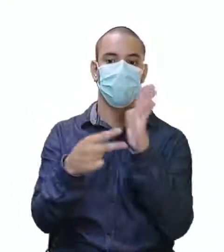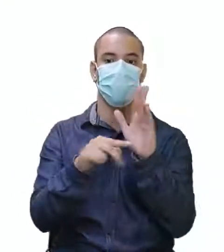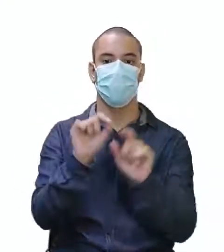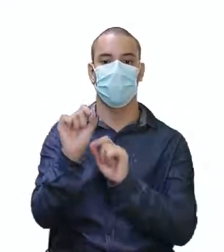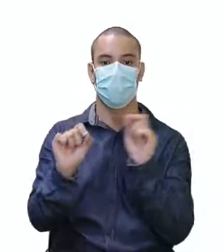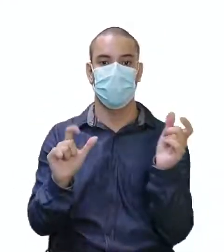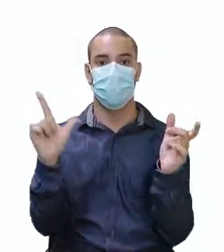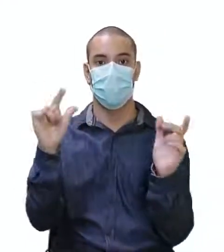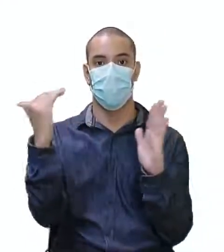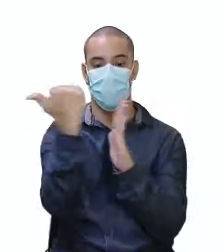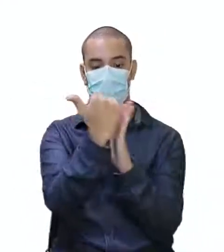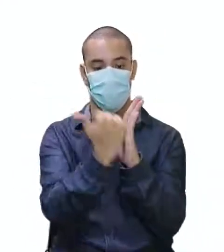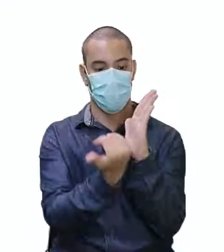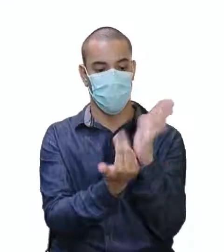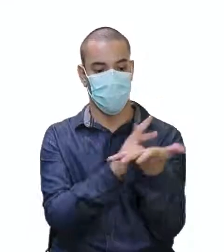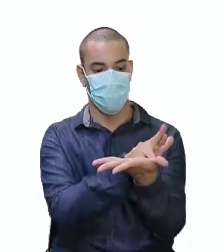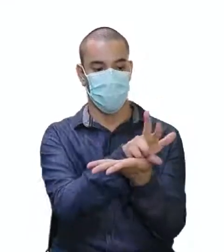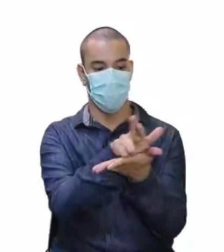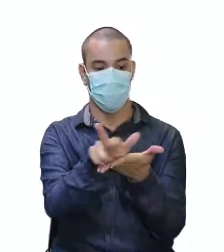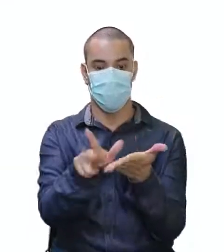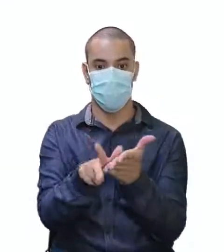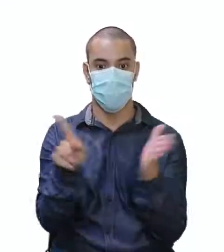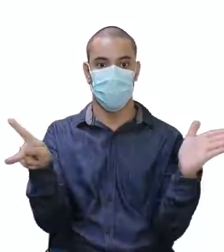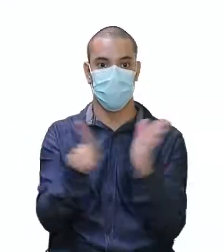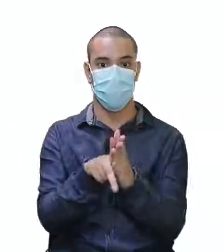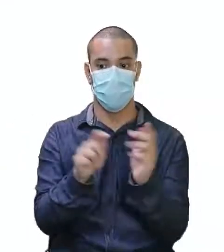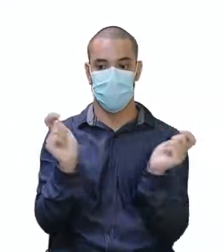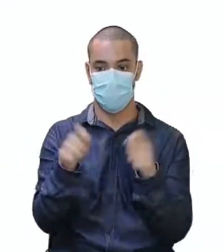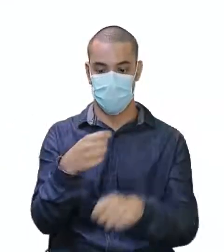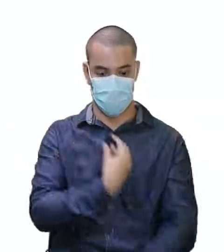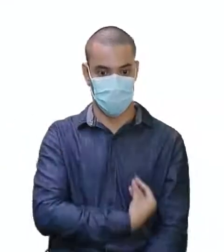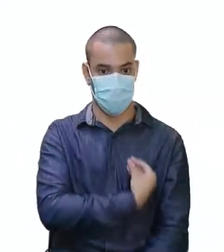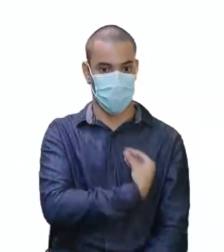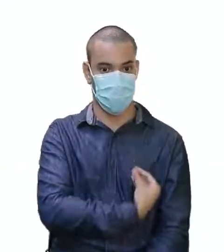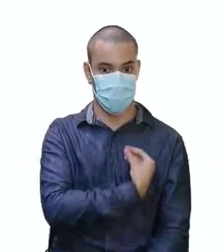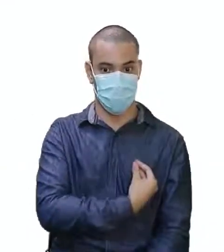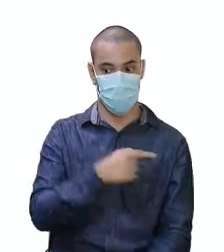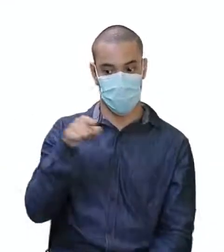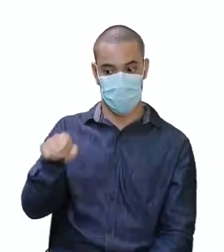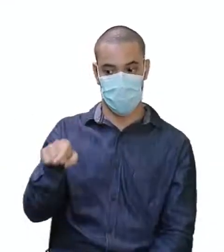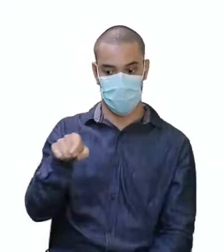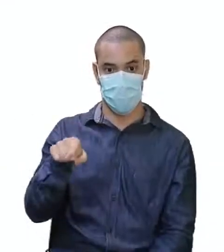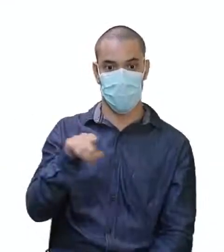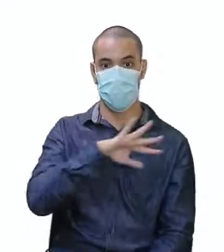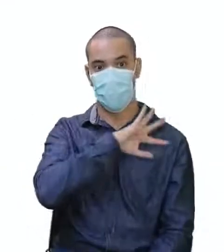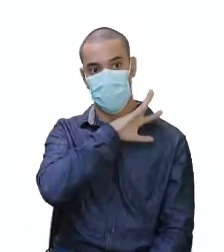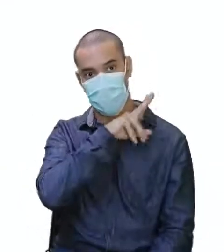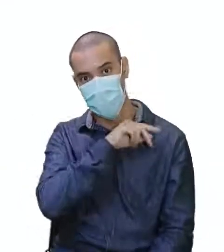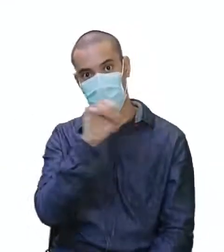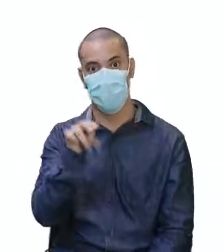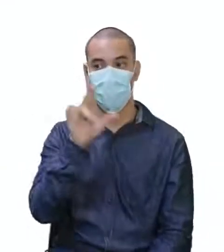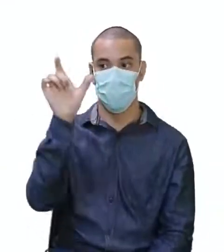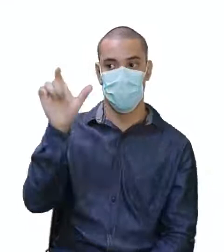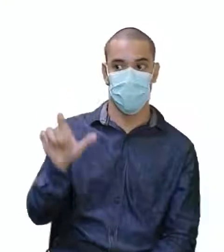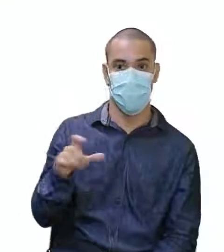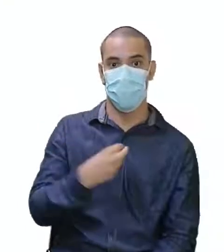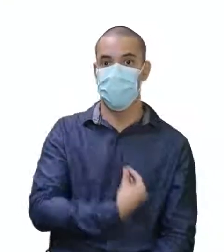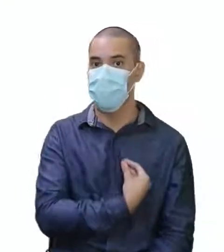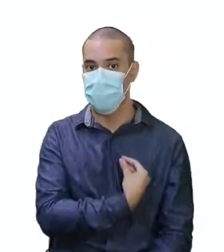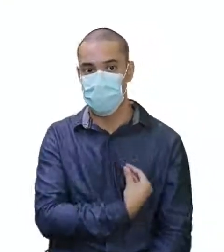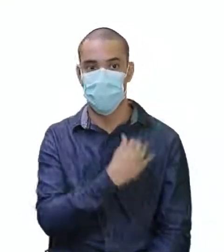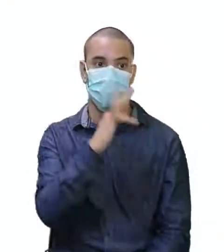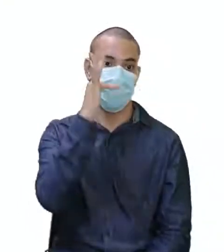são os fatores associados à sobrevivência desse animal, ou desse indivíduo, desse ser vivo. Não